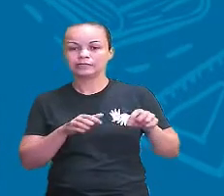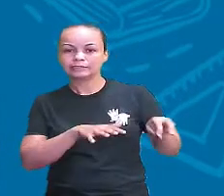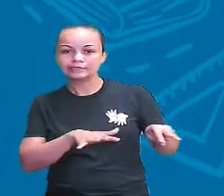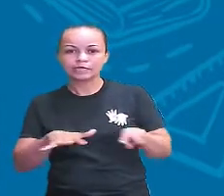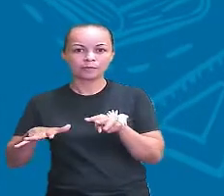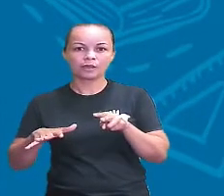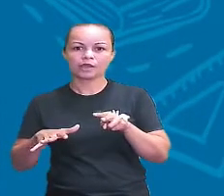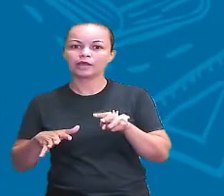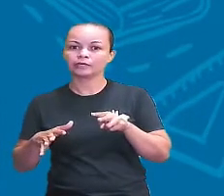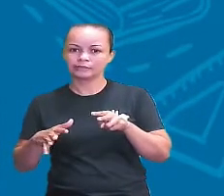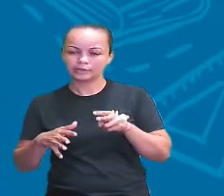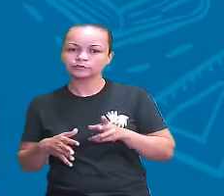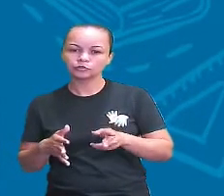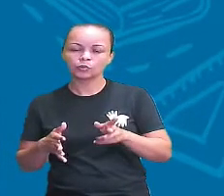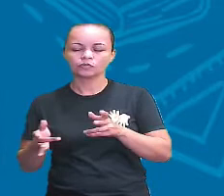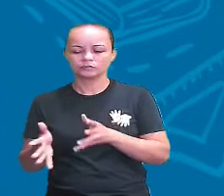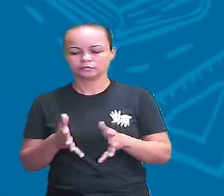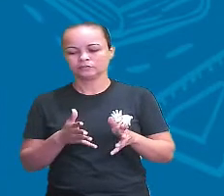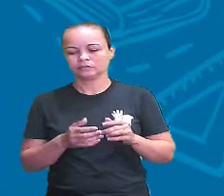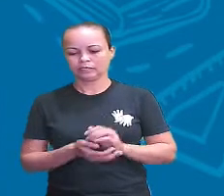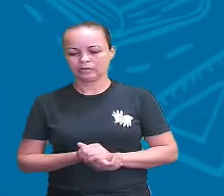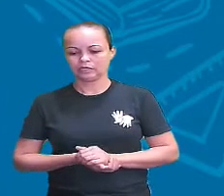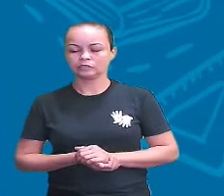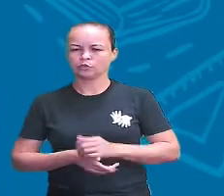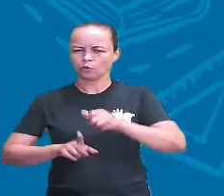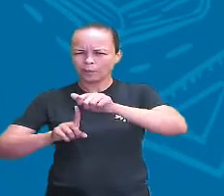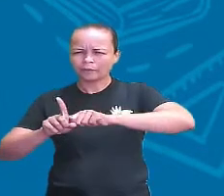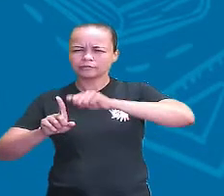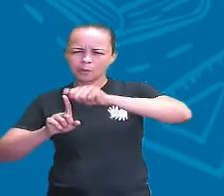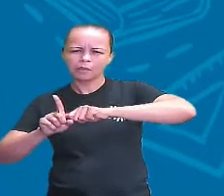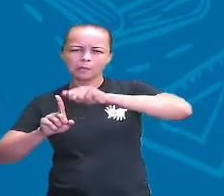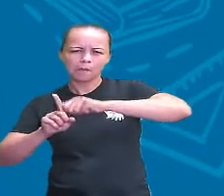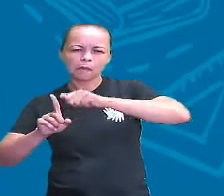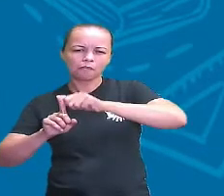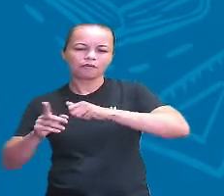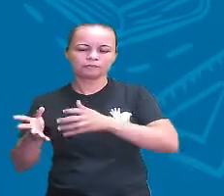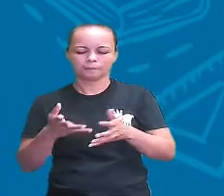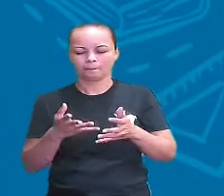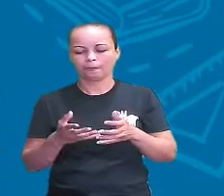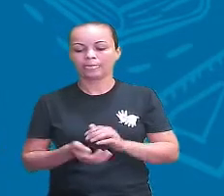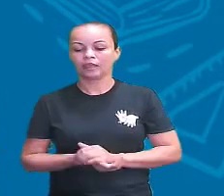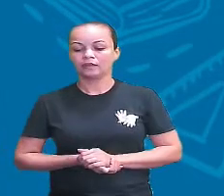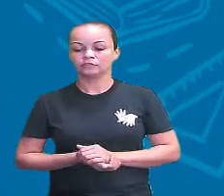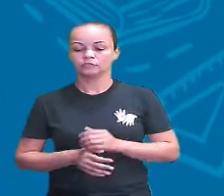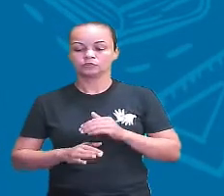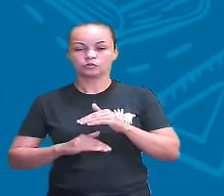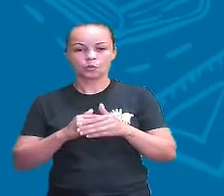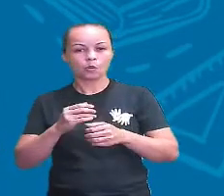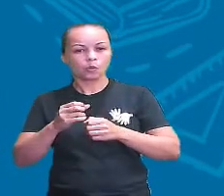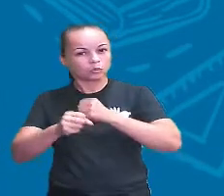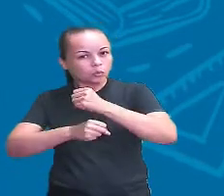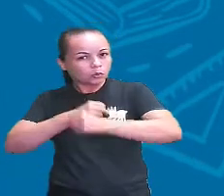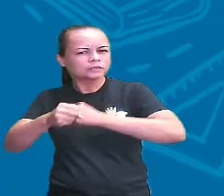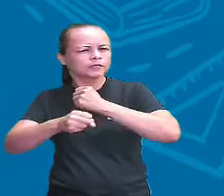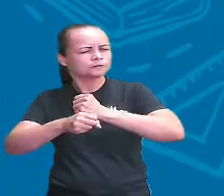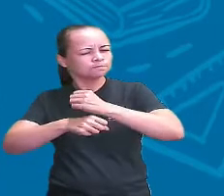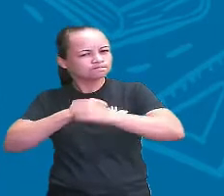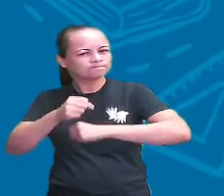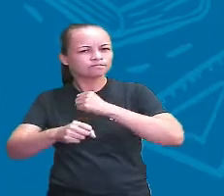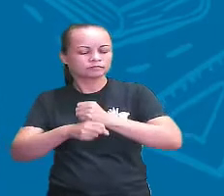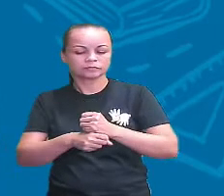semana. Every month, todos os meses. Every year, todos os anos. Nota só que